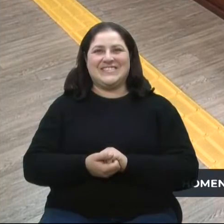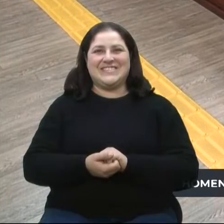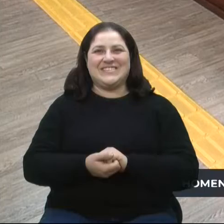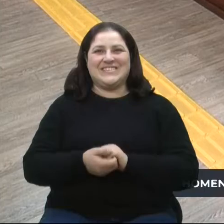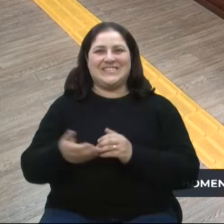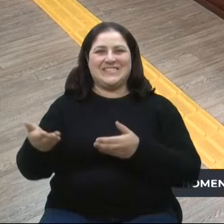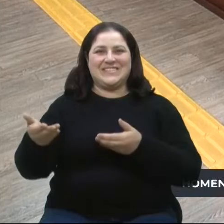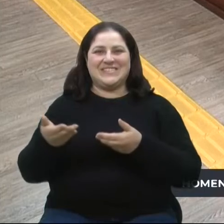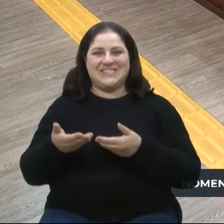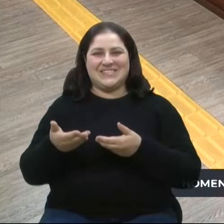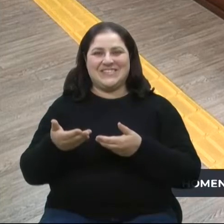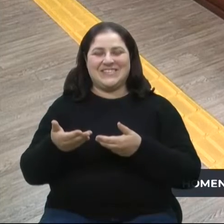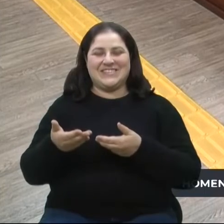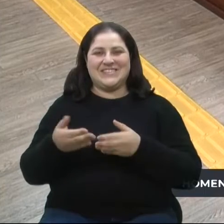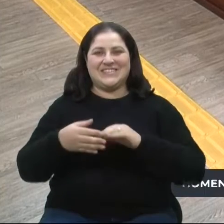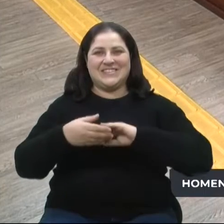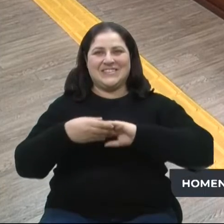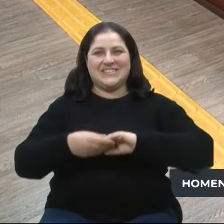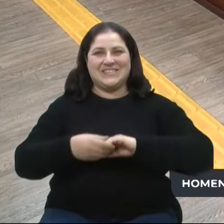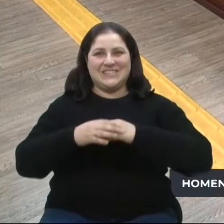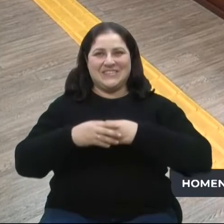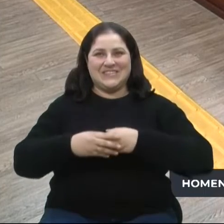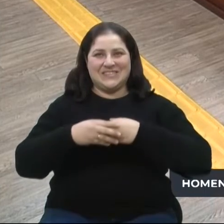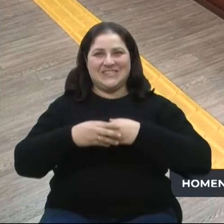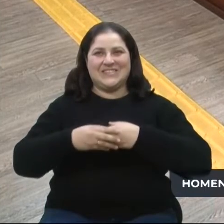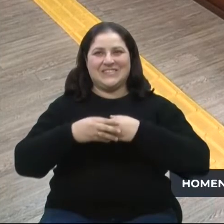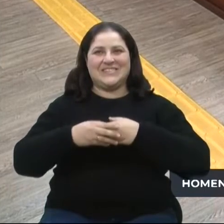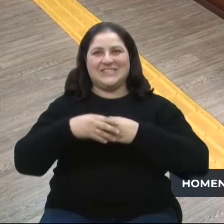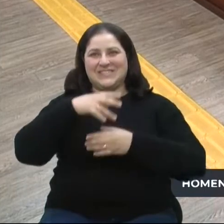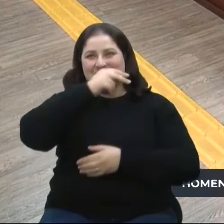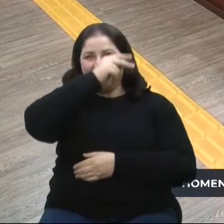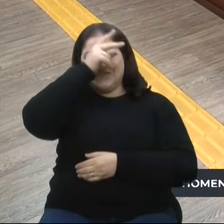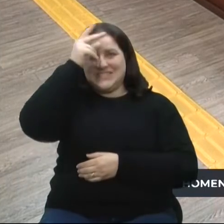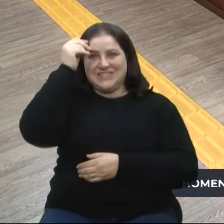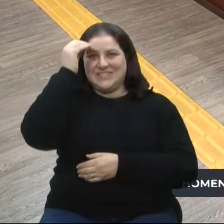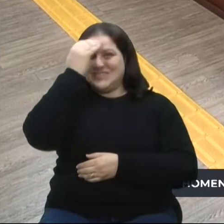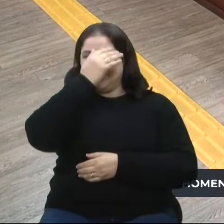Convidamos para a sua saudação o prefeito Odiló Domênico.